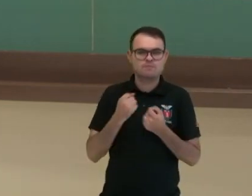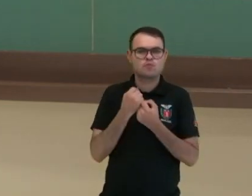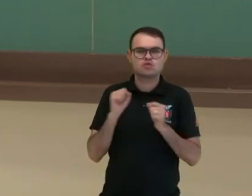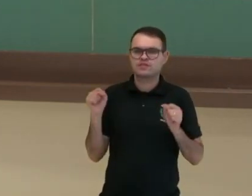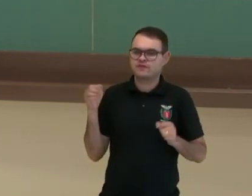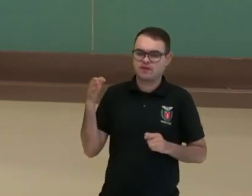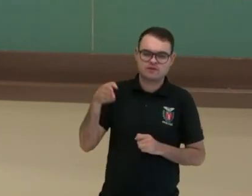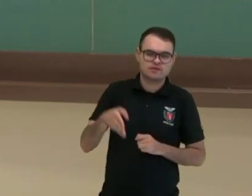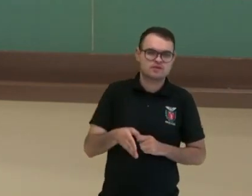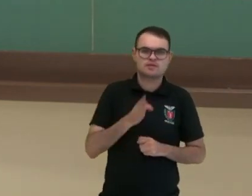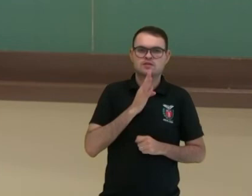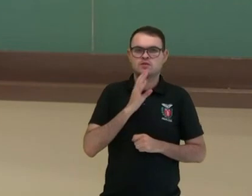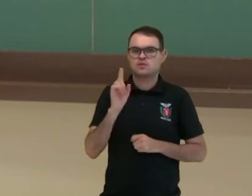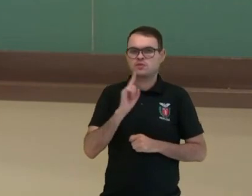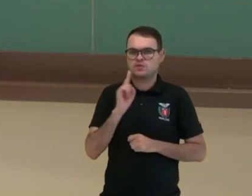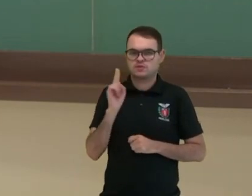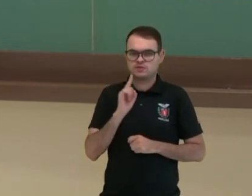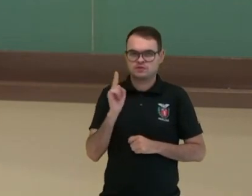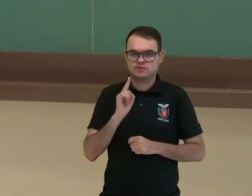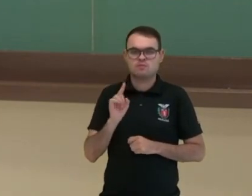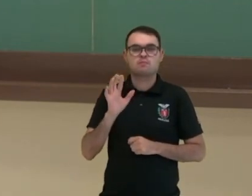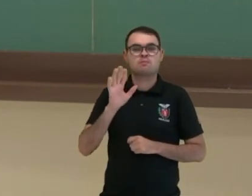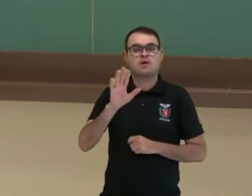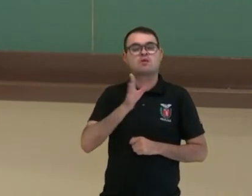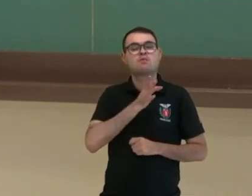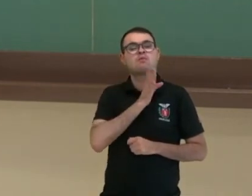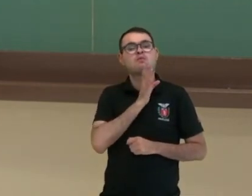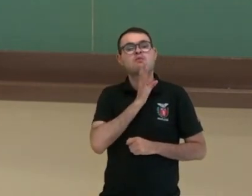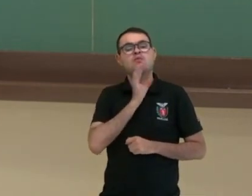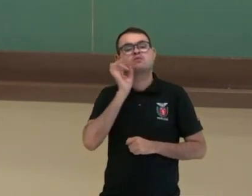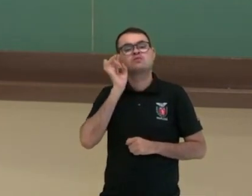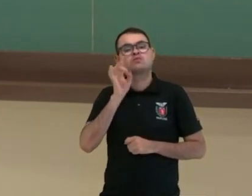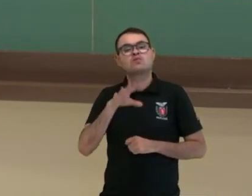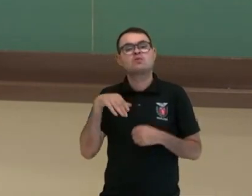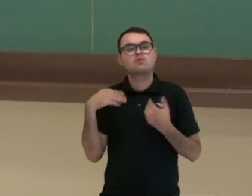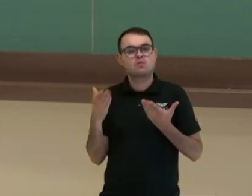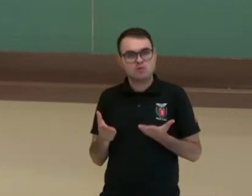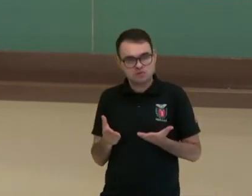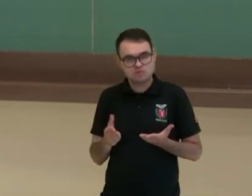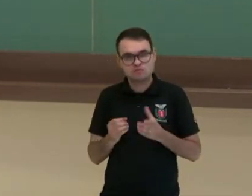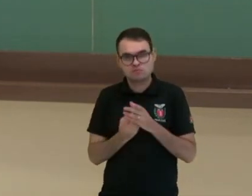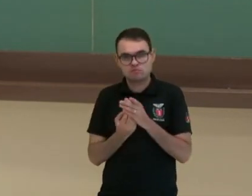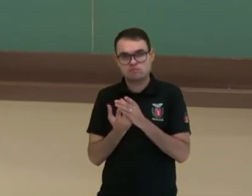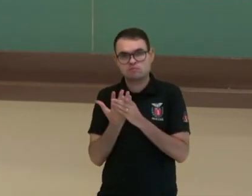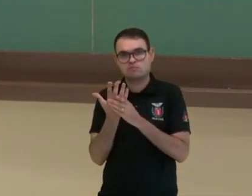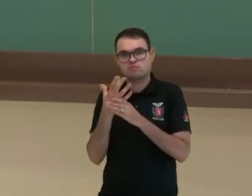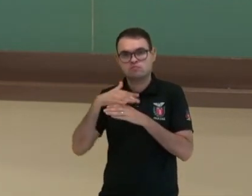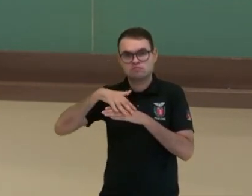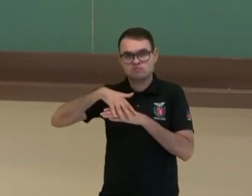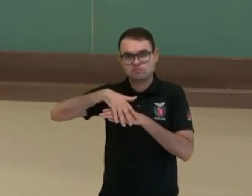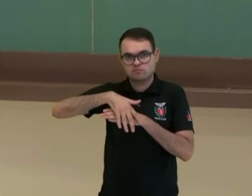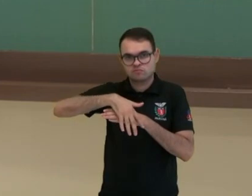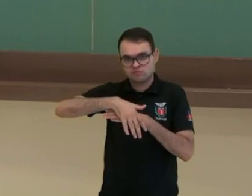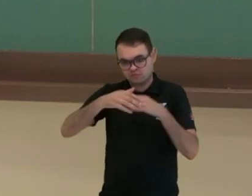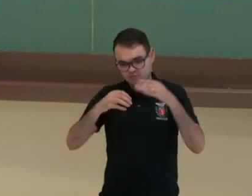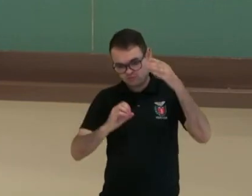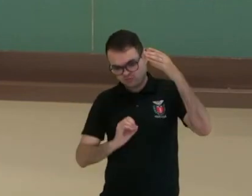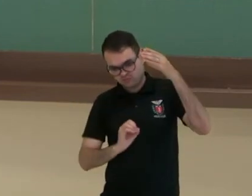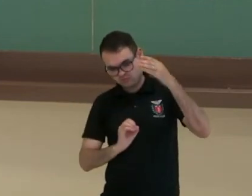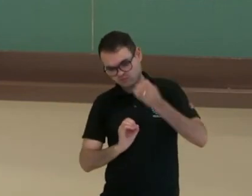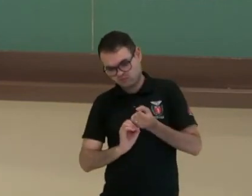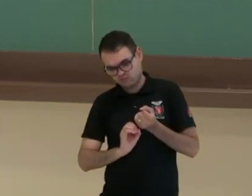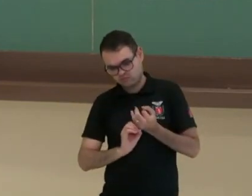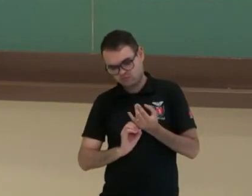nós não conhecemos muito. Só conhecemos quando o vulcão entra em erupção e libera